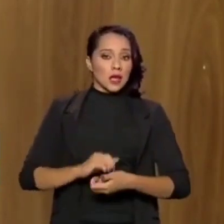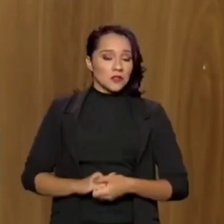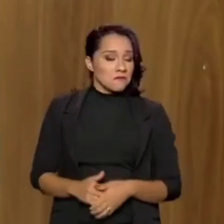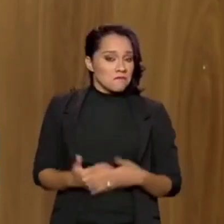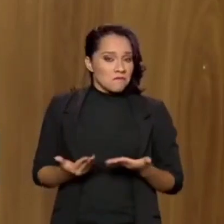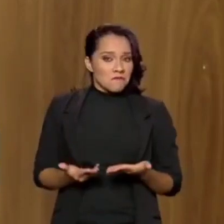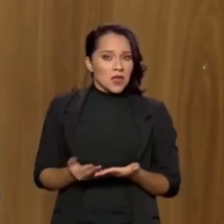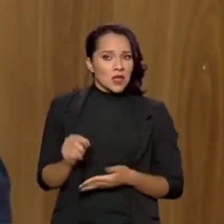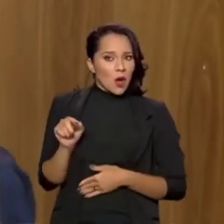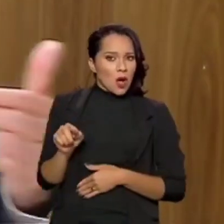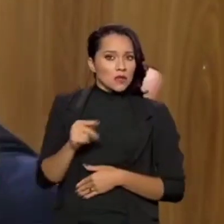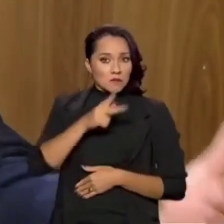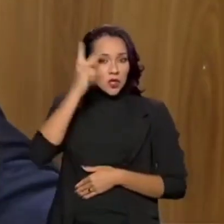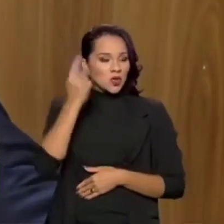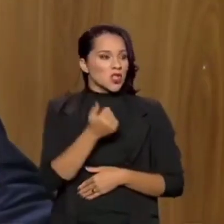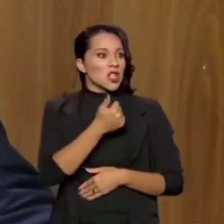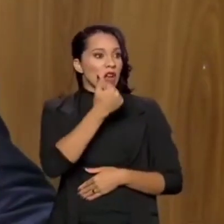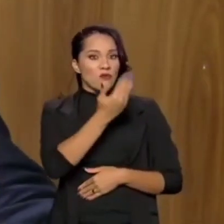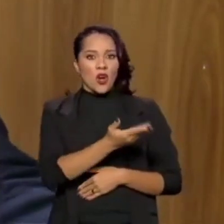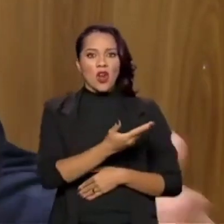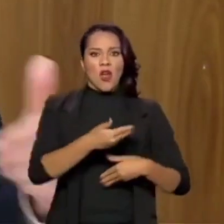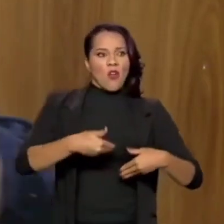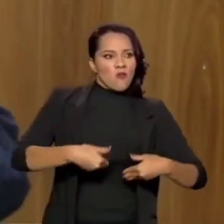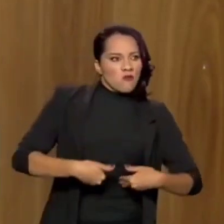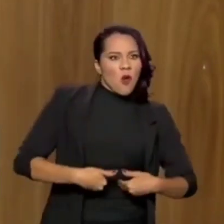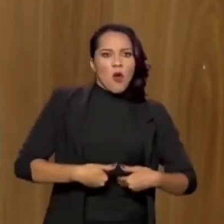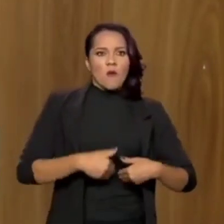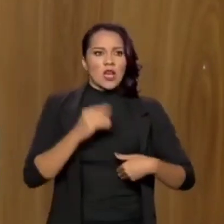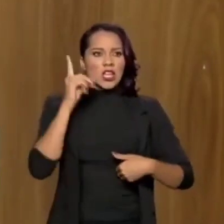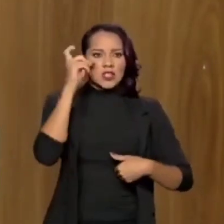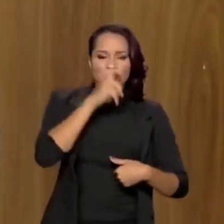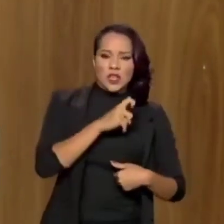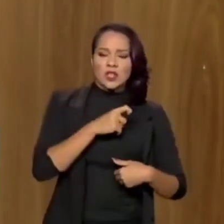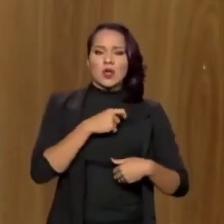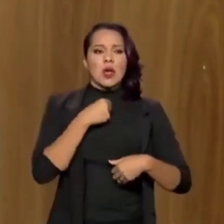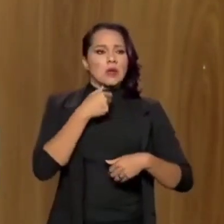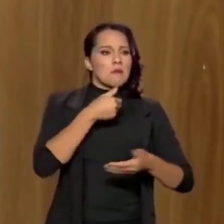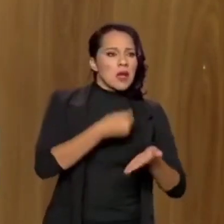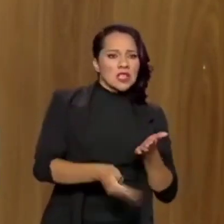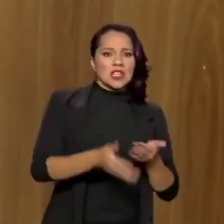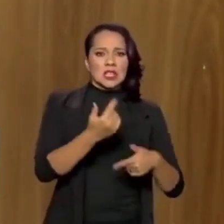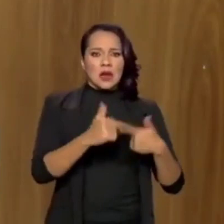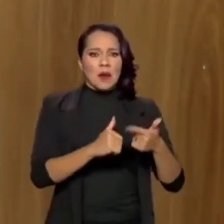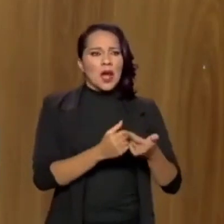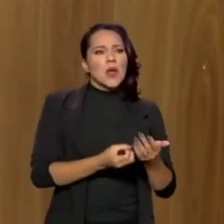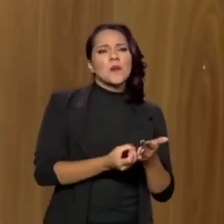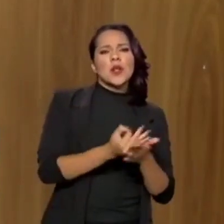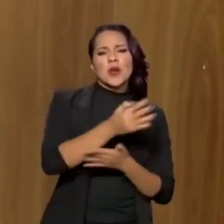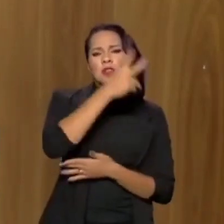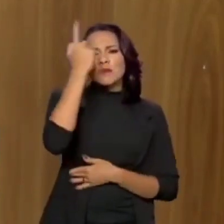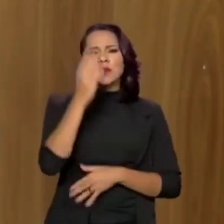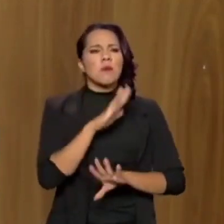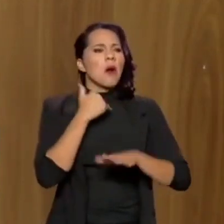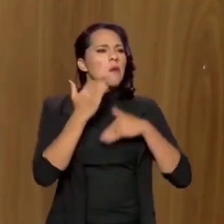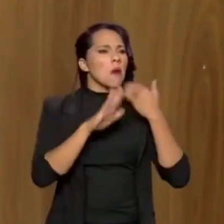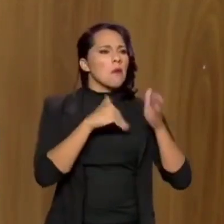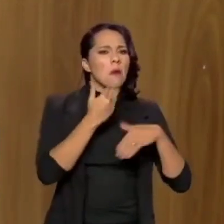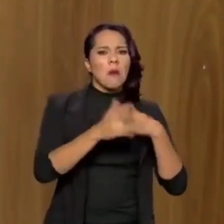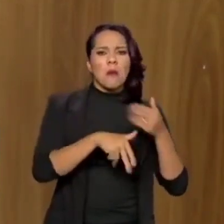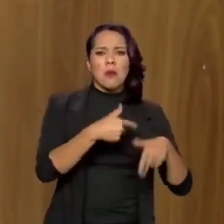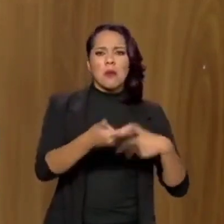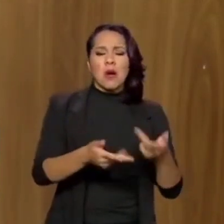Então era justo, enquanto as pessoas estavam passando sacrifício na rua, perdendo emprego, milhares de pessoas falecendo,